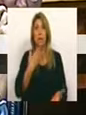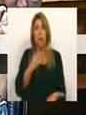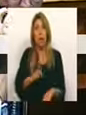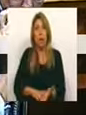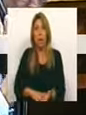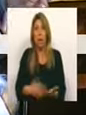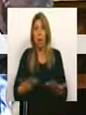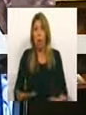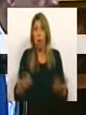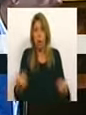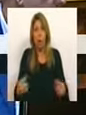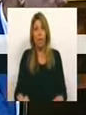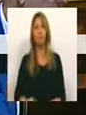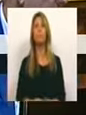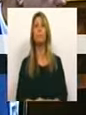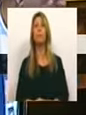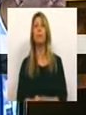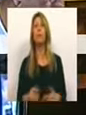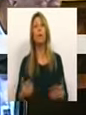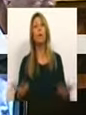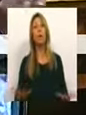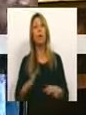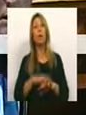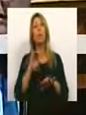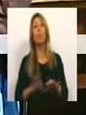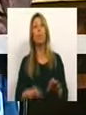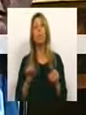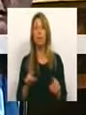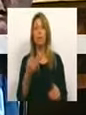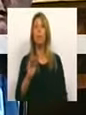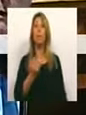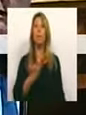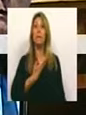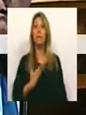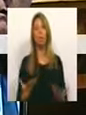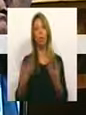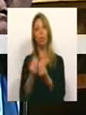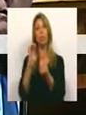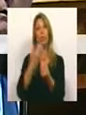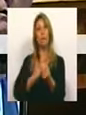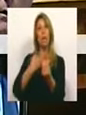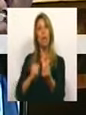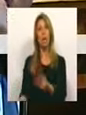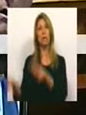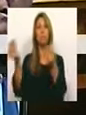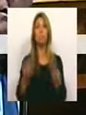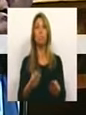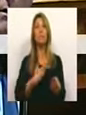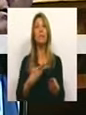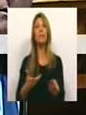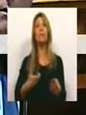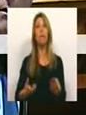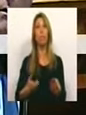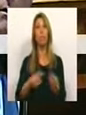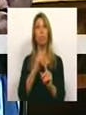realidade em que vivemos. Por isso mesmo, o PSD, juntamente com o CDS, apresentou em dezembro